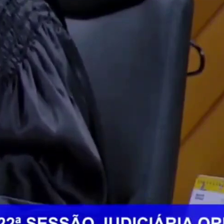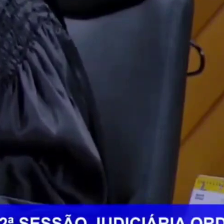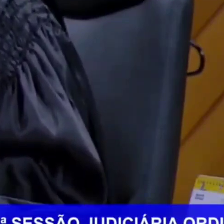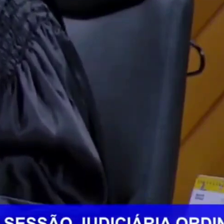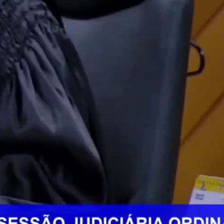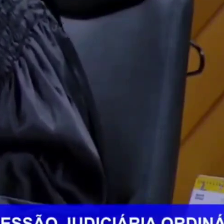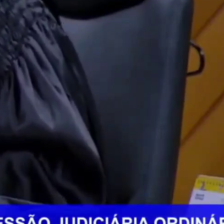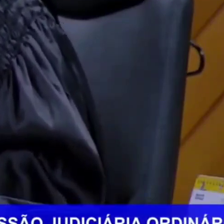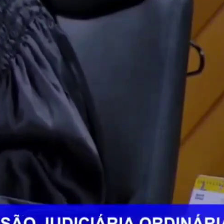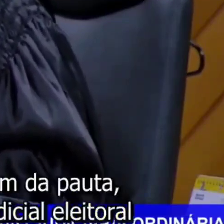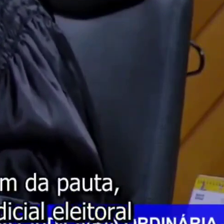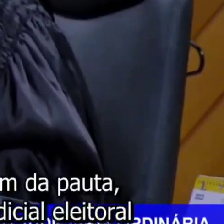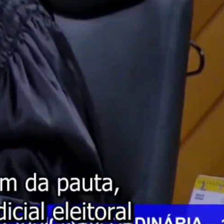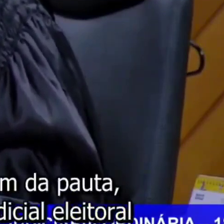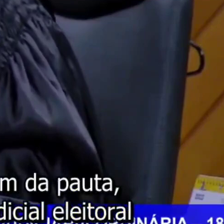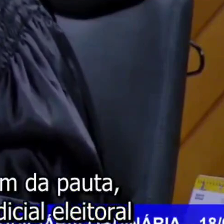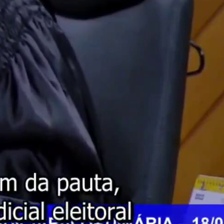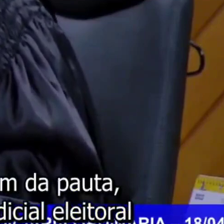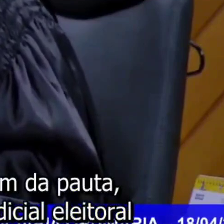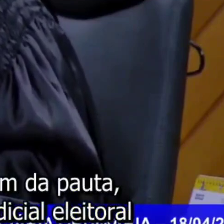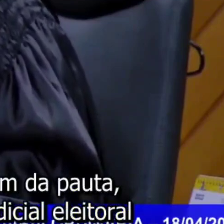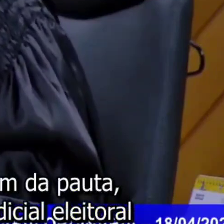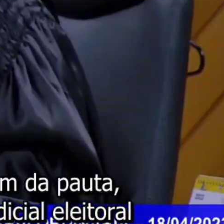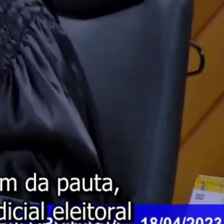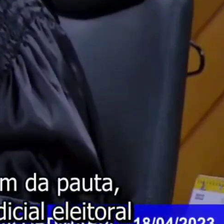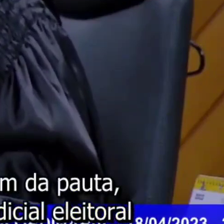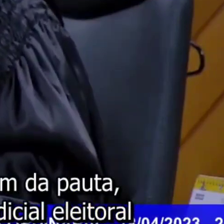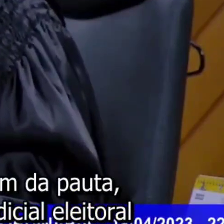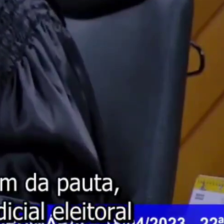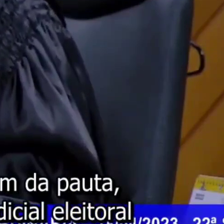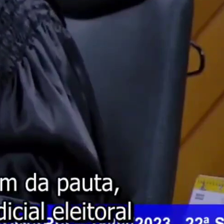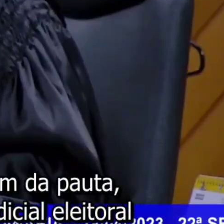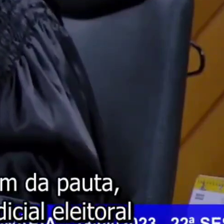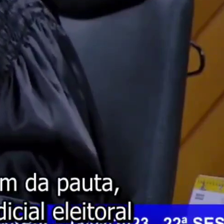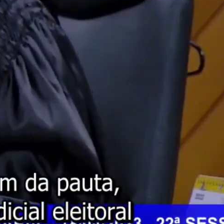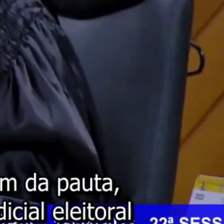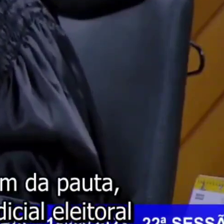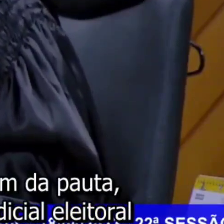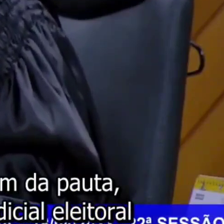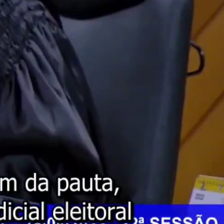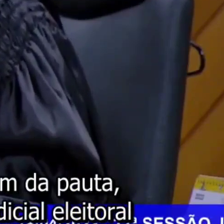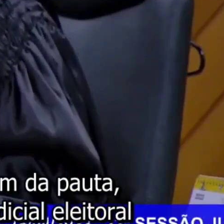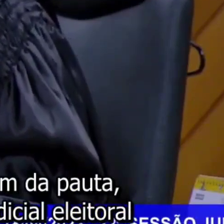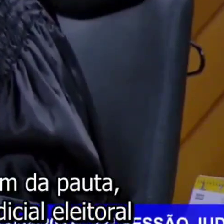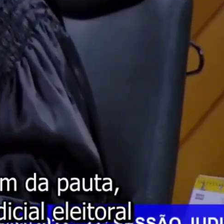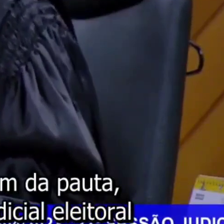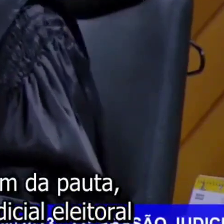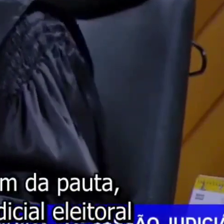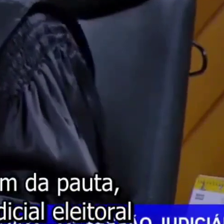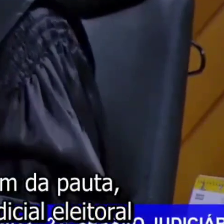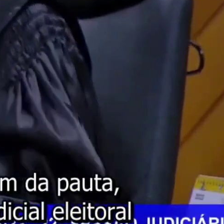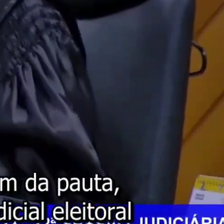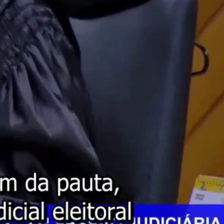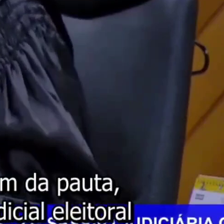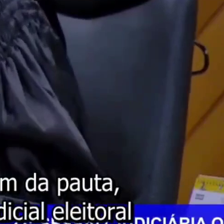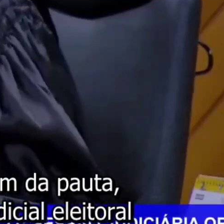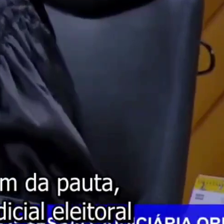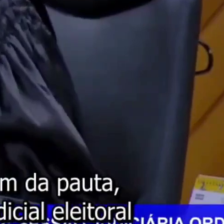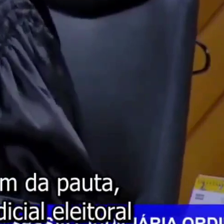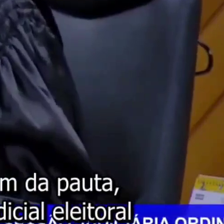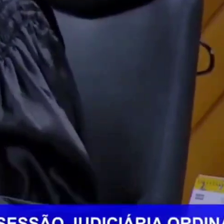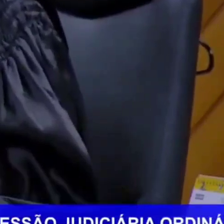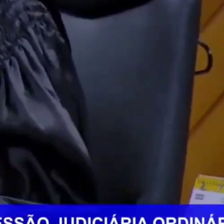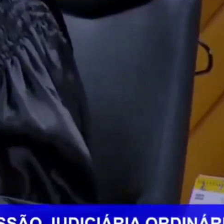aprovada. Então, sejam todos bem-vindos. Vamos ao item 1 da pauta. Eu chamo a julgamento a ação de investigação